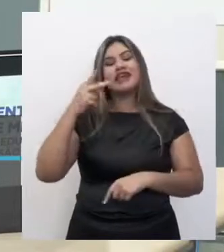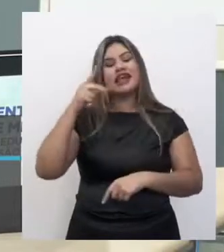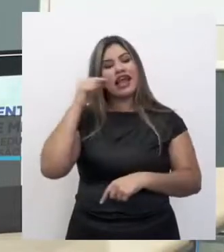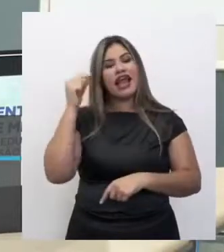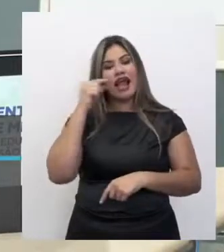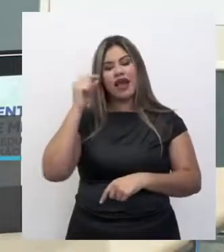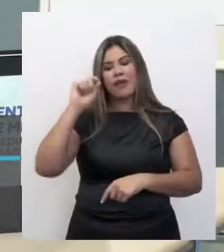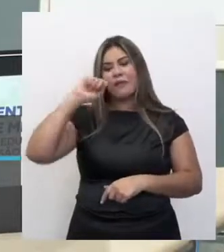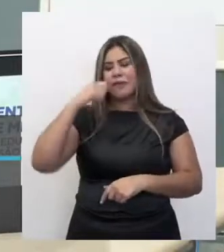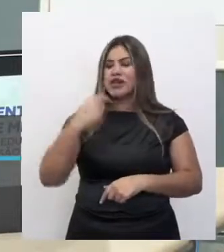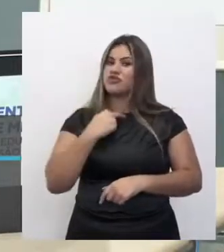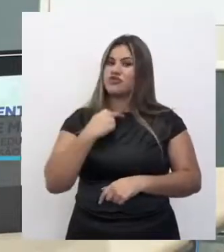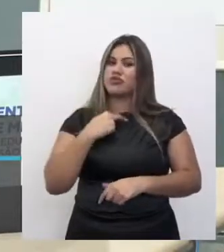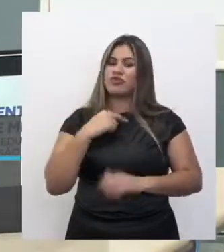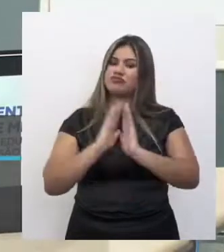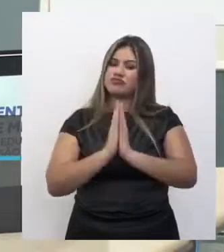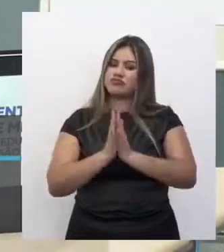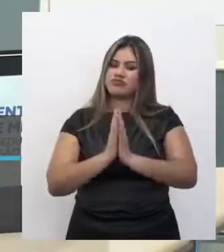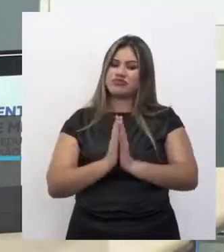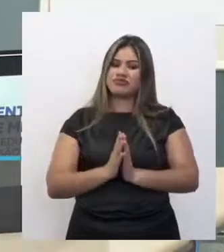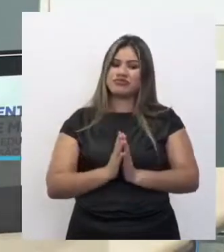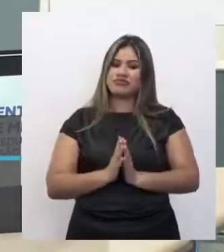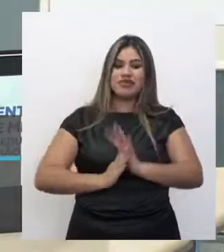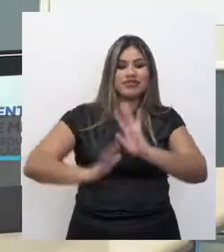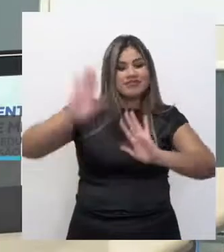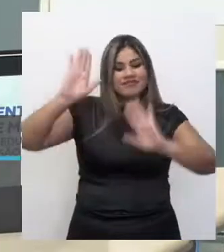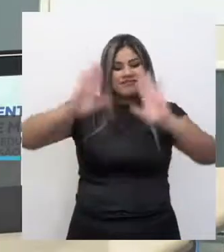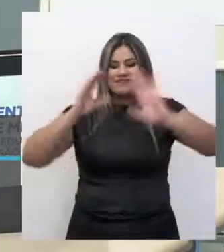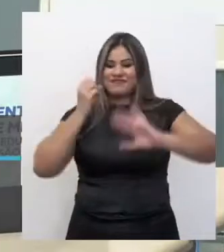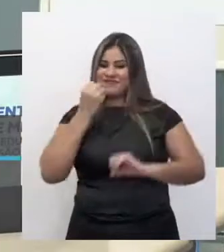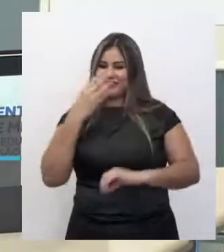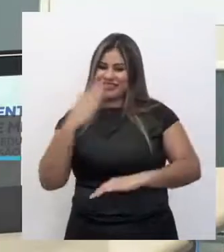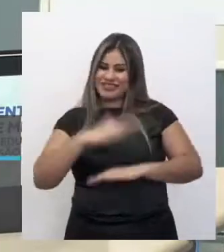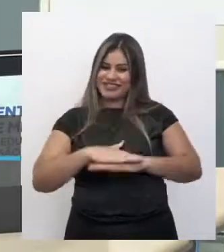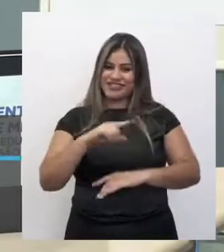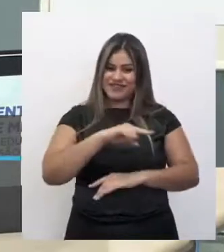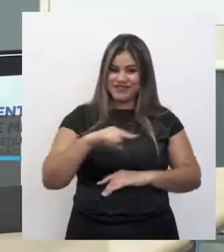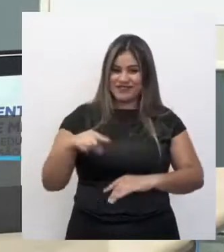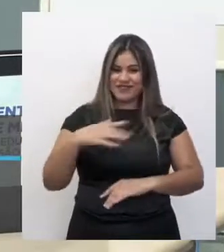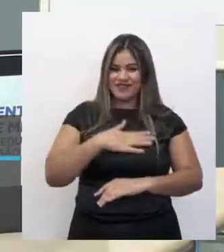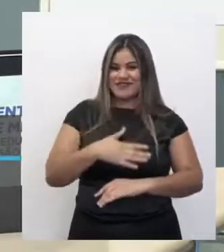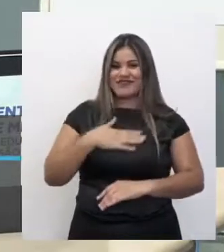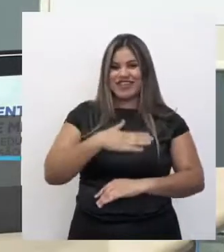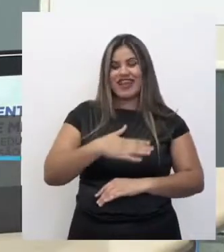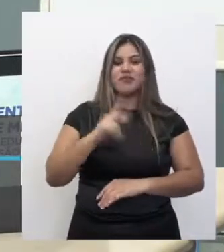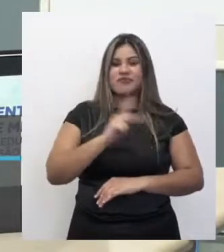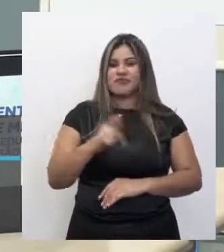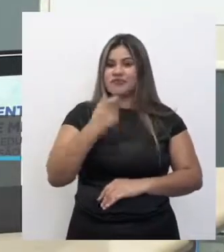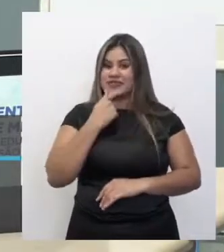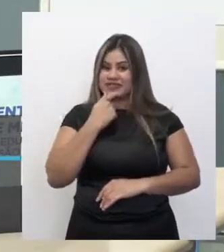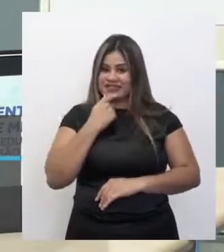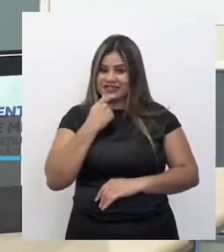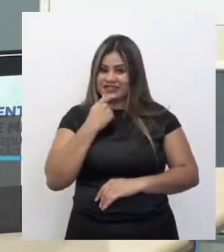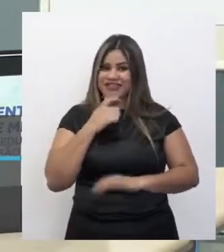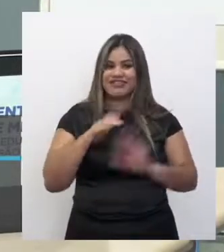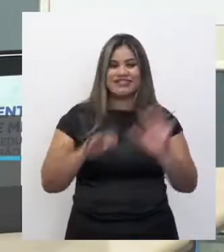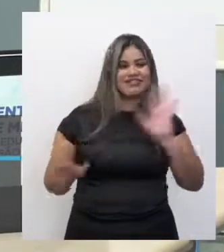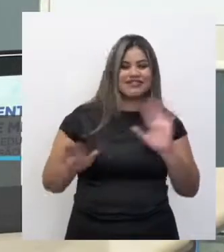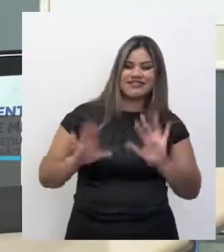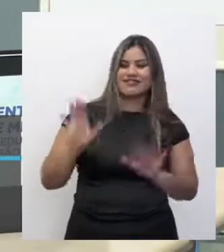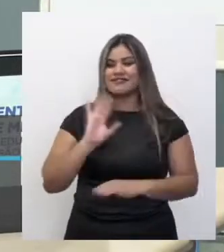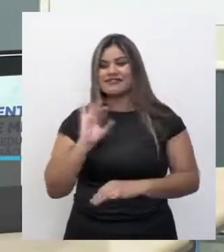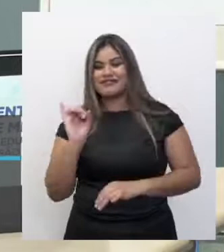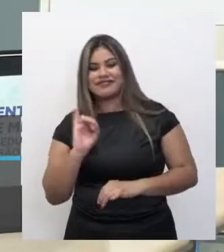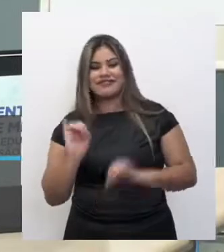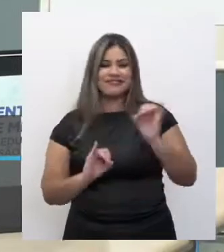Olha, o chat vai ferver. Galera, presente, tudo bem? Boa tarde. Vocês gostaram do prof, do teacher aqui? Olá, tudo bem?